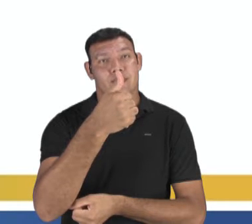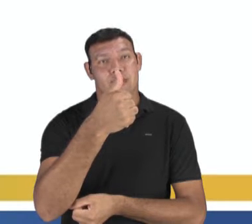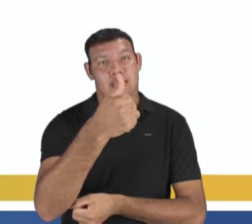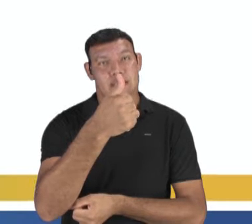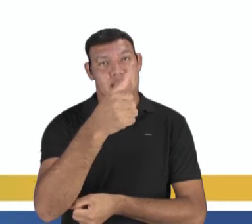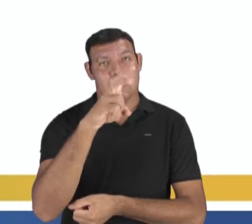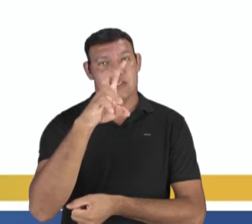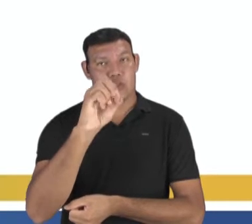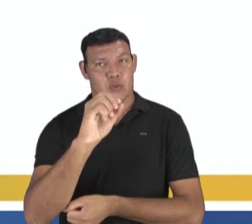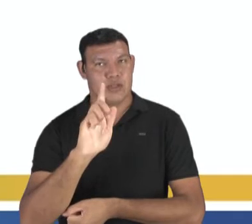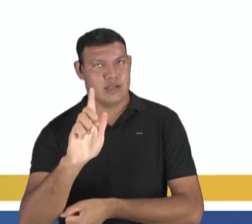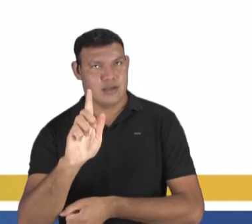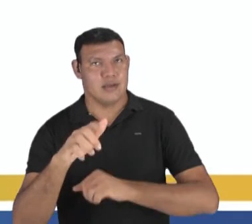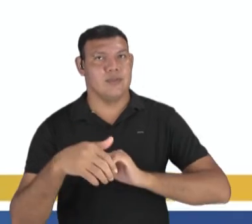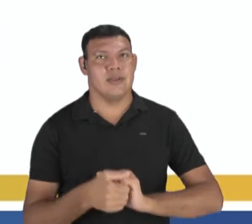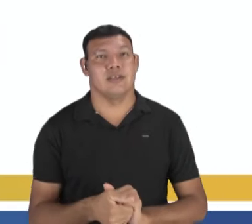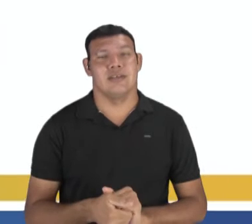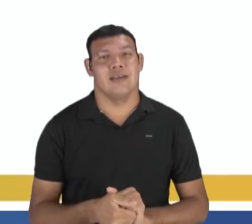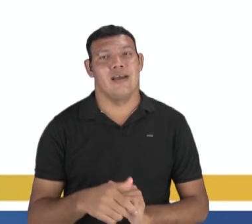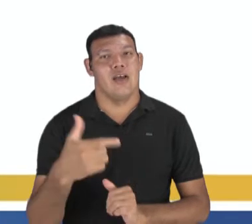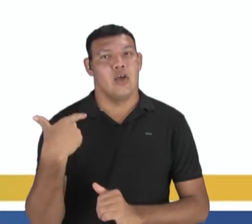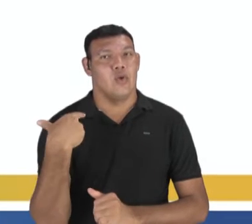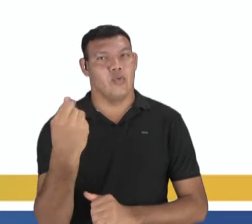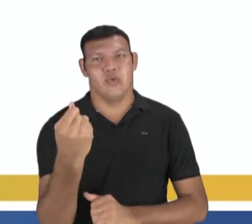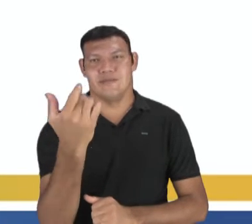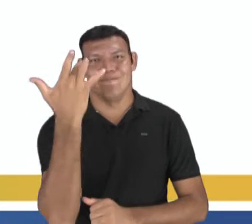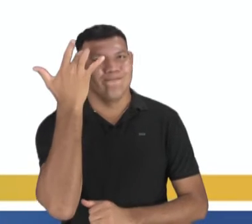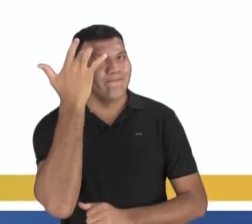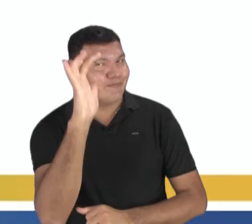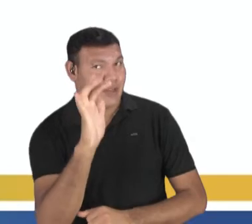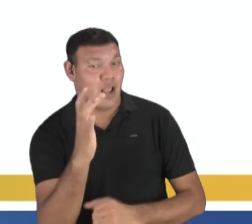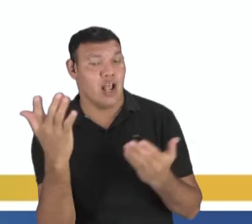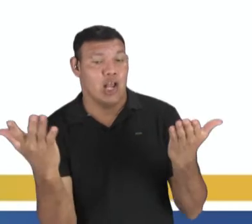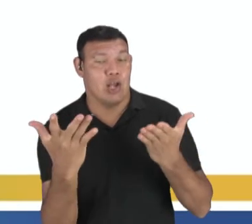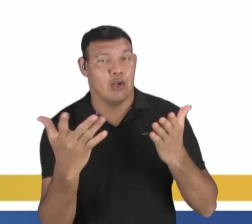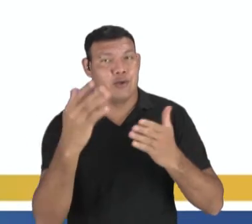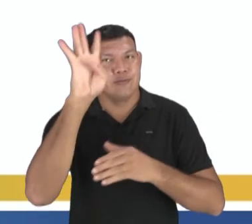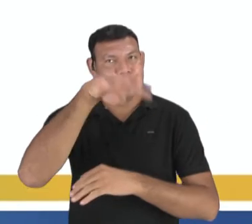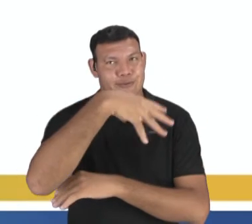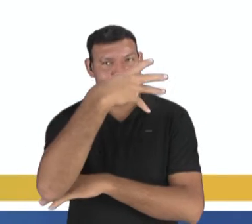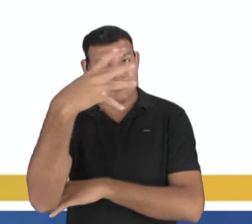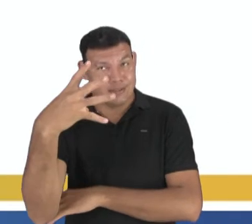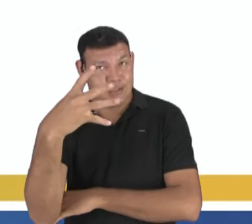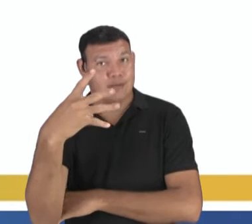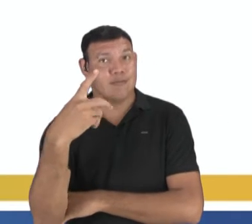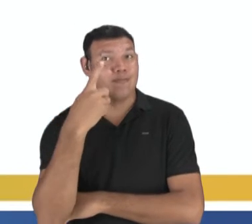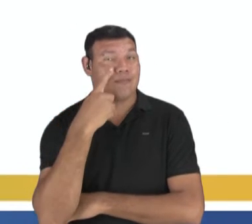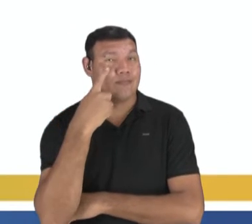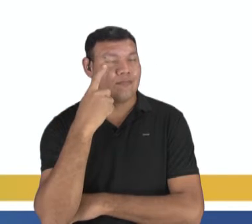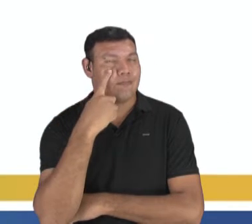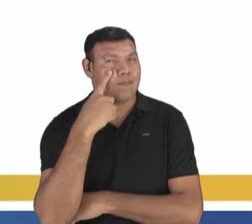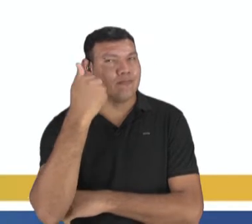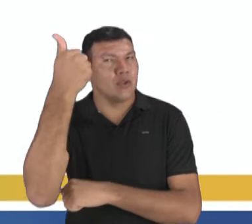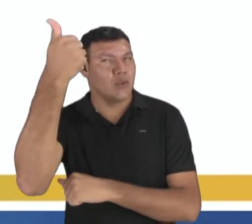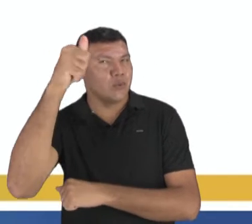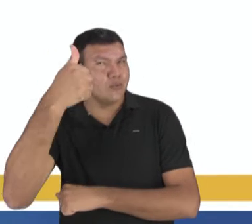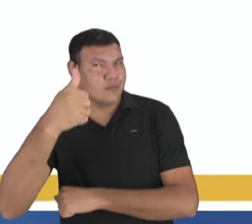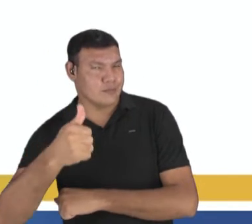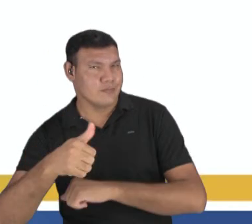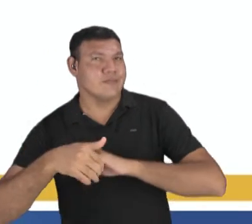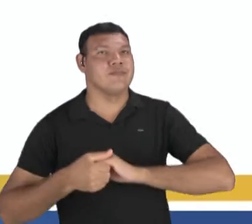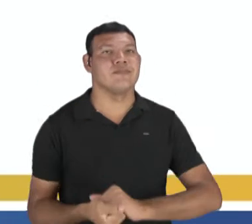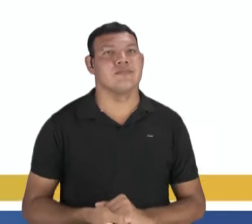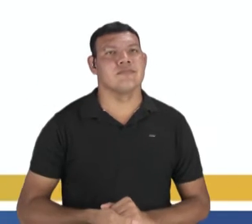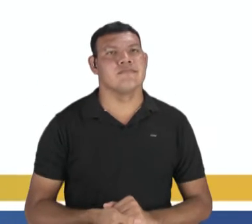certo? No primeiro trajeto. Aí o que é que eu faço? Eu tenho que recorrer à tabela, né? Se você vir aqui na tabelinha, ó, aqui, ó,